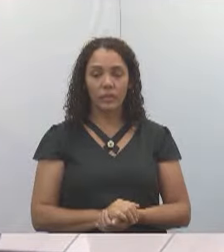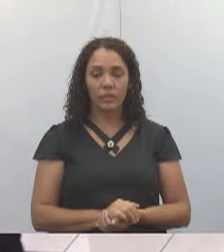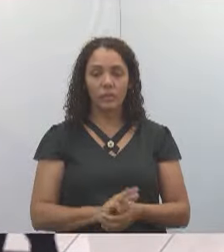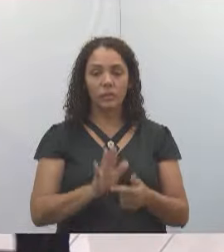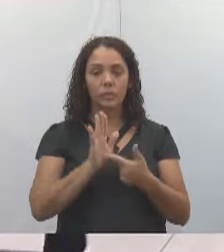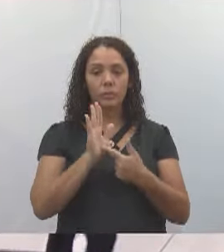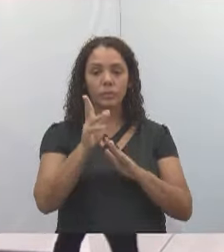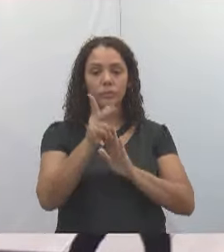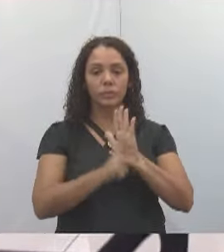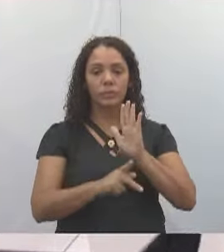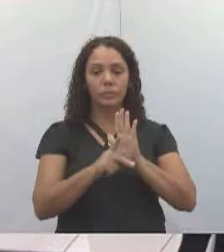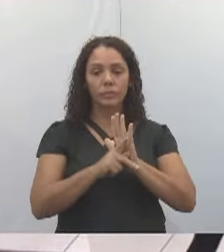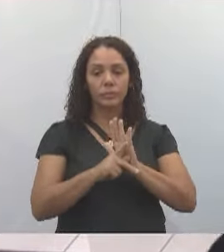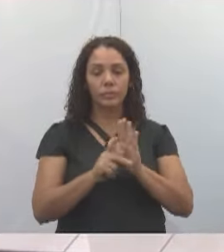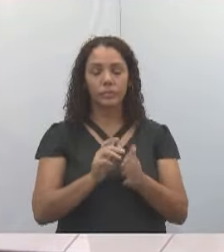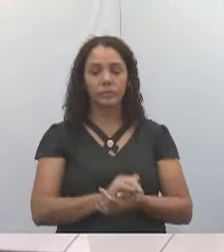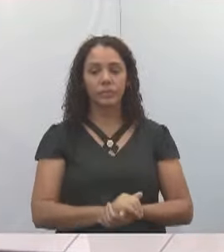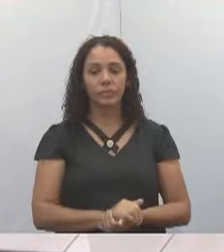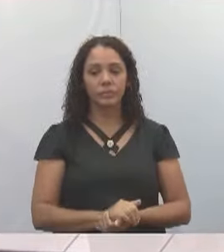Apresentação do projeto.